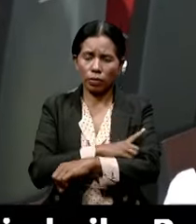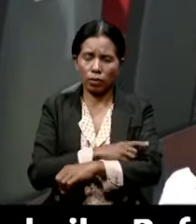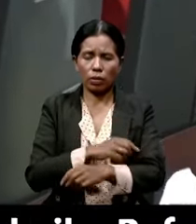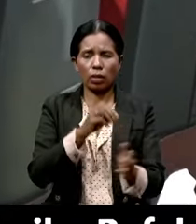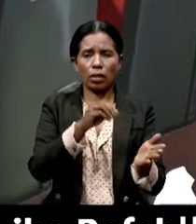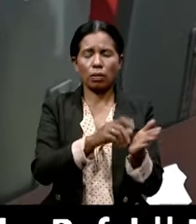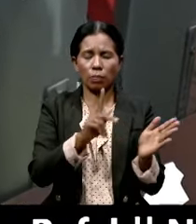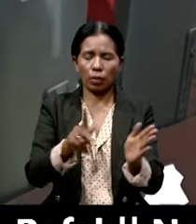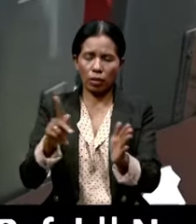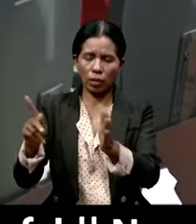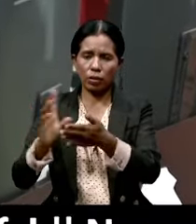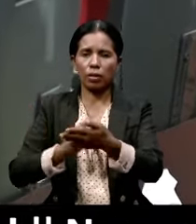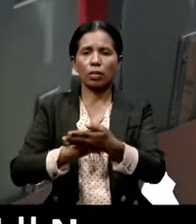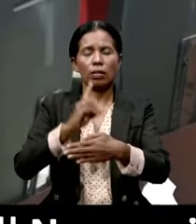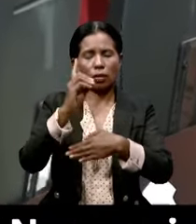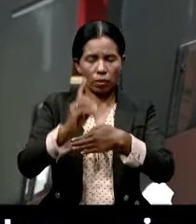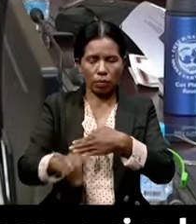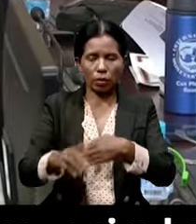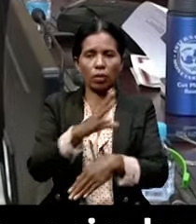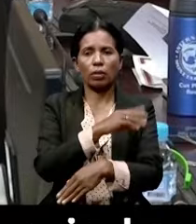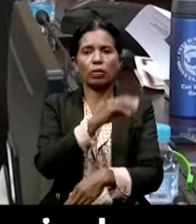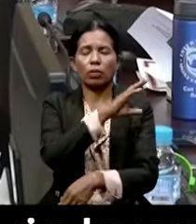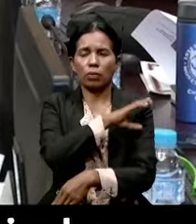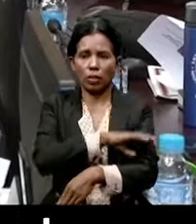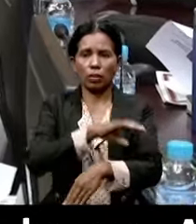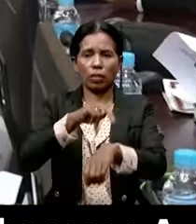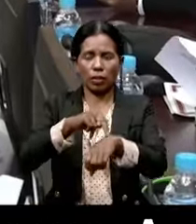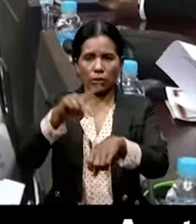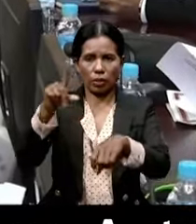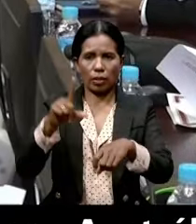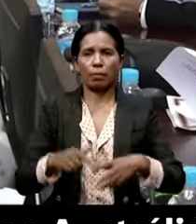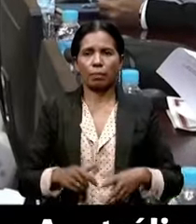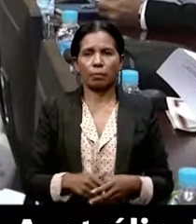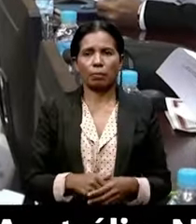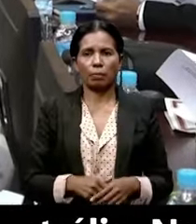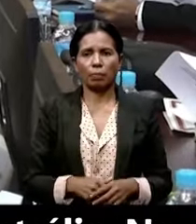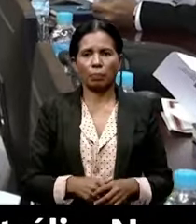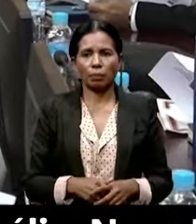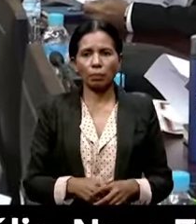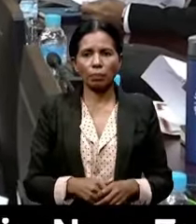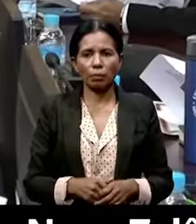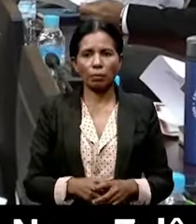plano estratégico desenvolvimento no segurança nacional. Santina de Jesus, Marito da Costa, GMN.